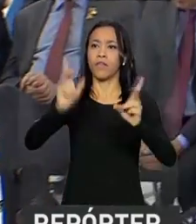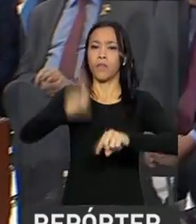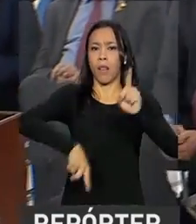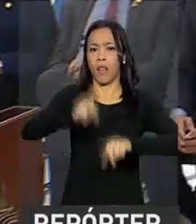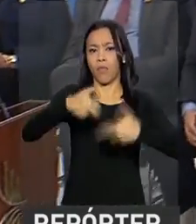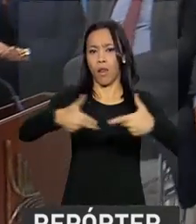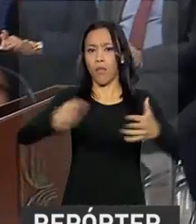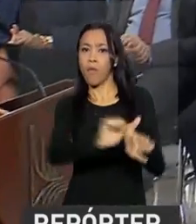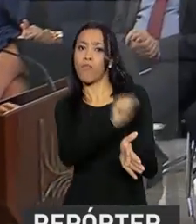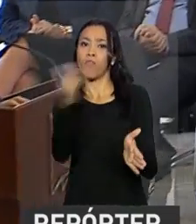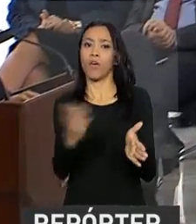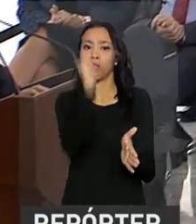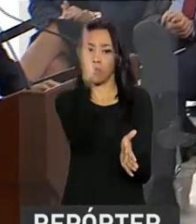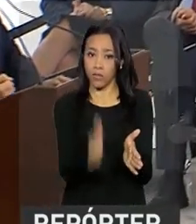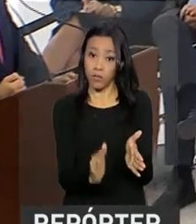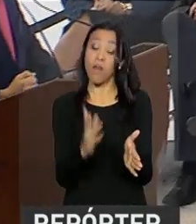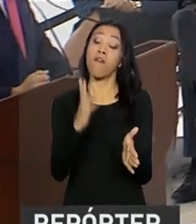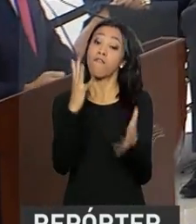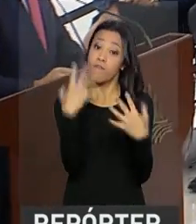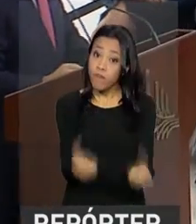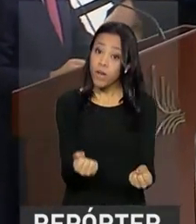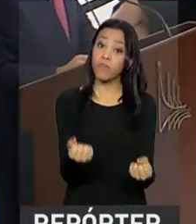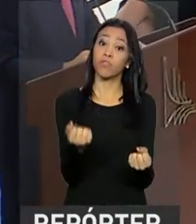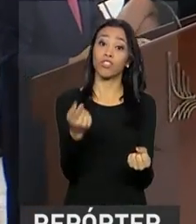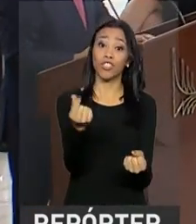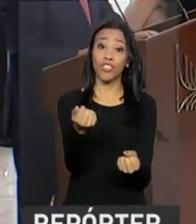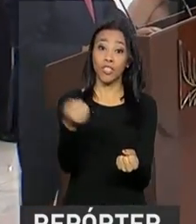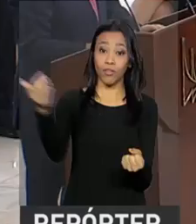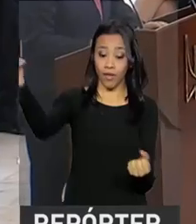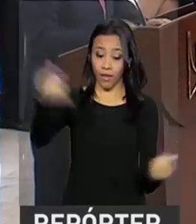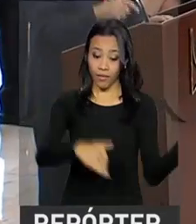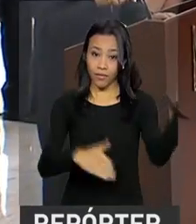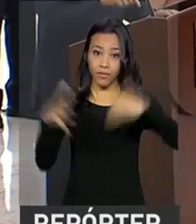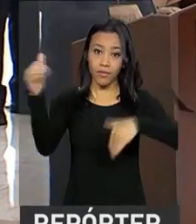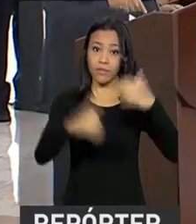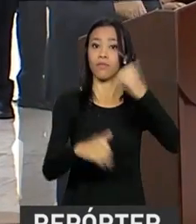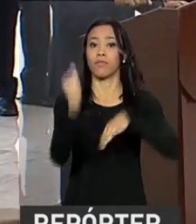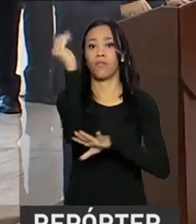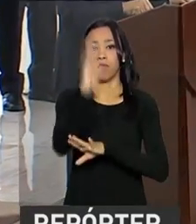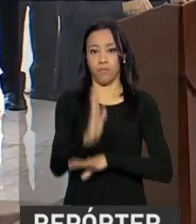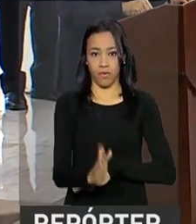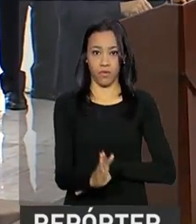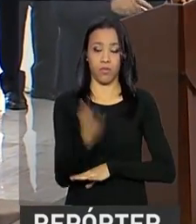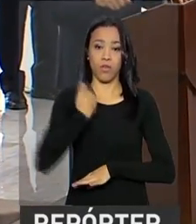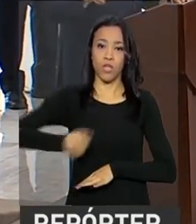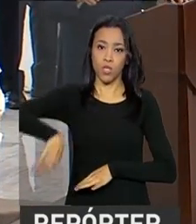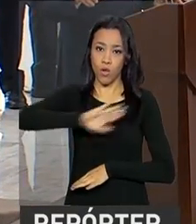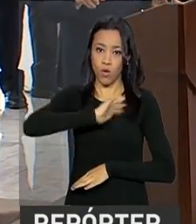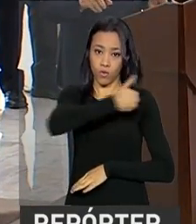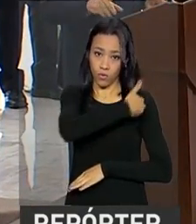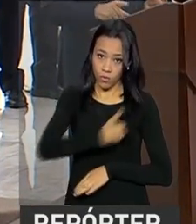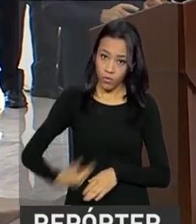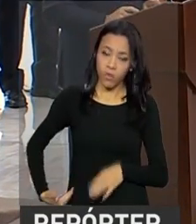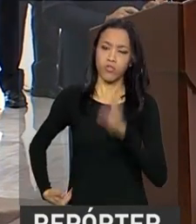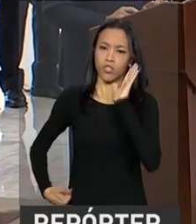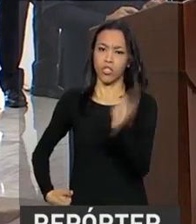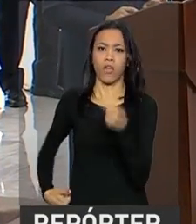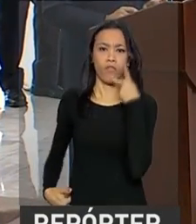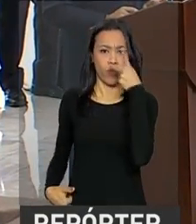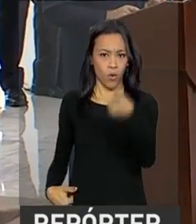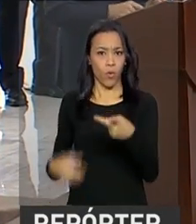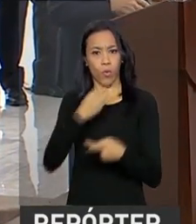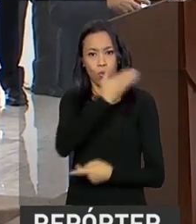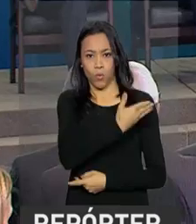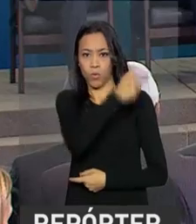vamos trazer dinheiro para dentro do Brasil e nós no estado como bem mostrou aqui o ministro